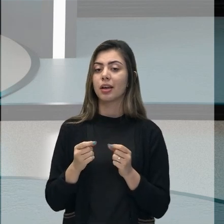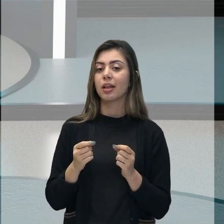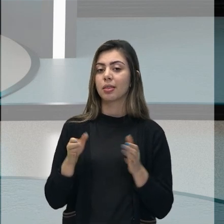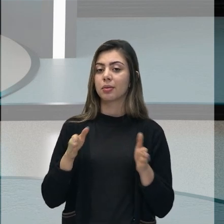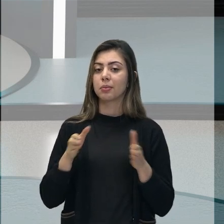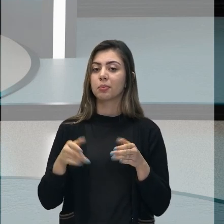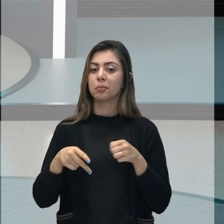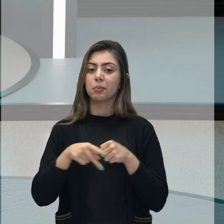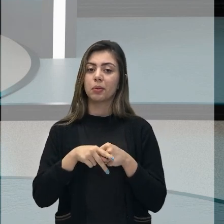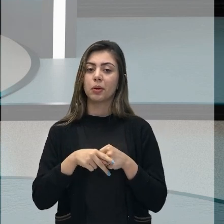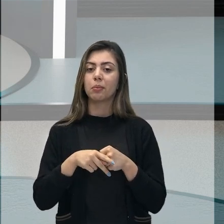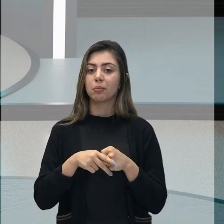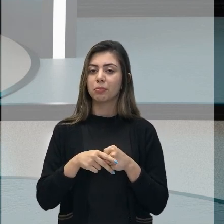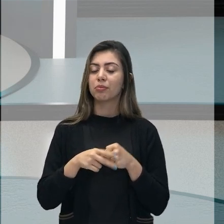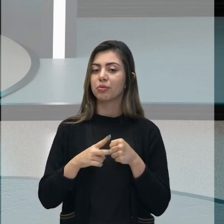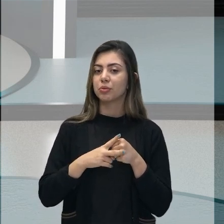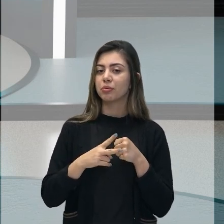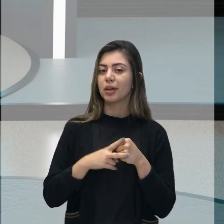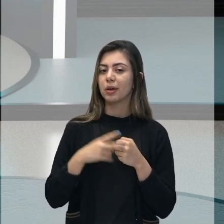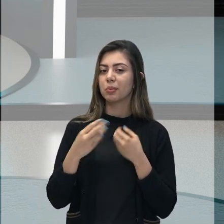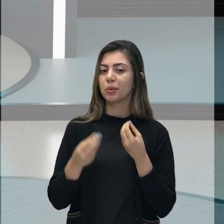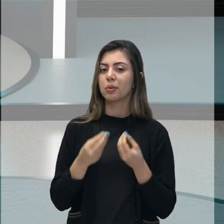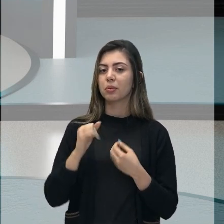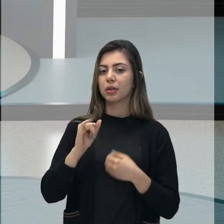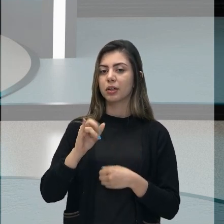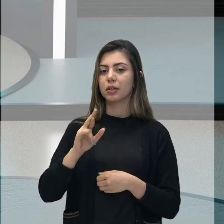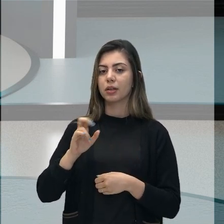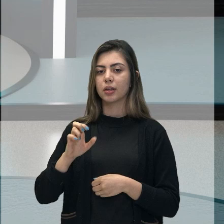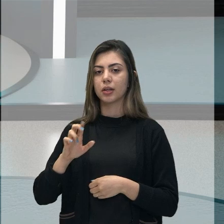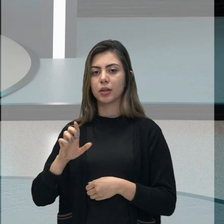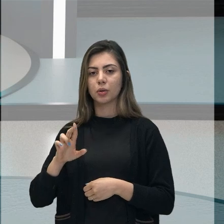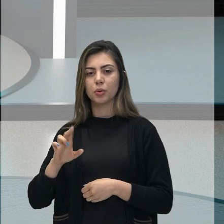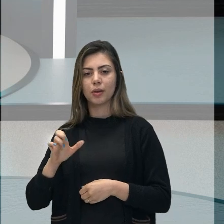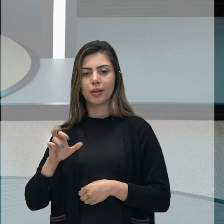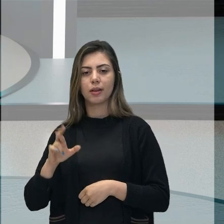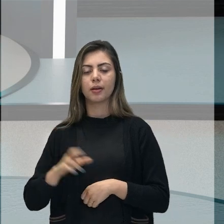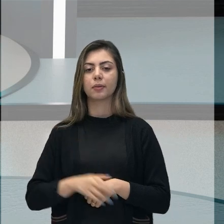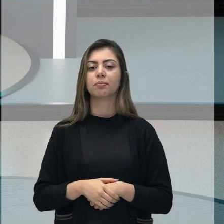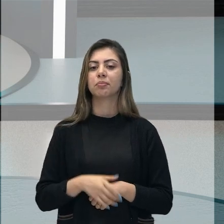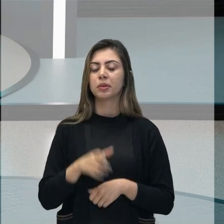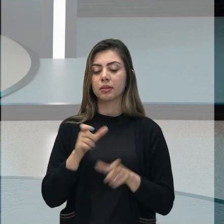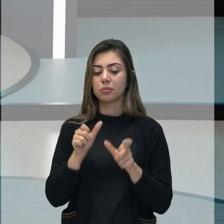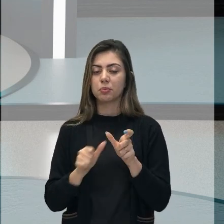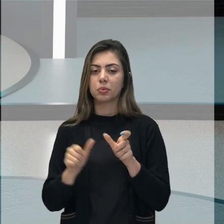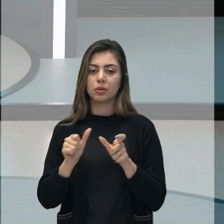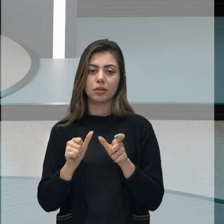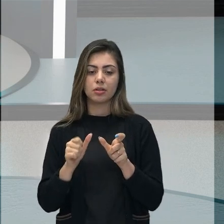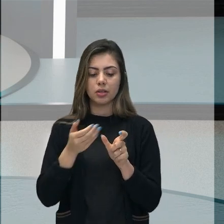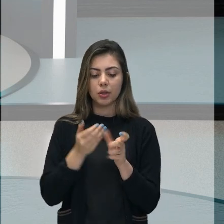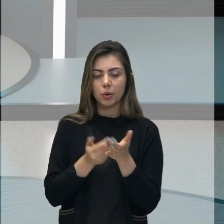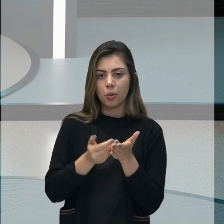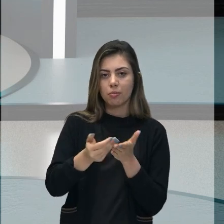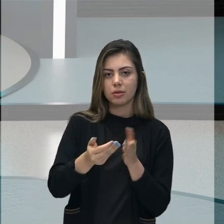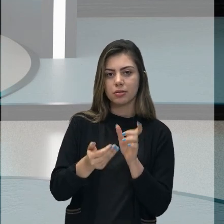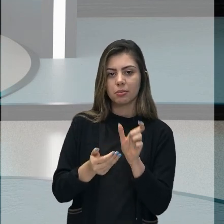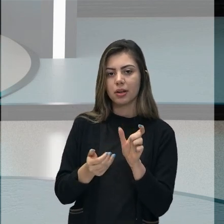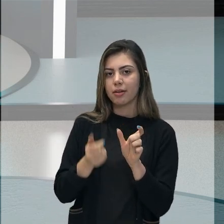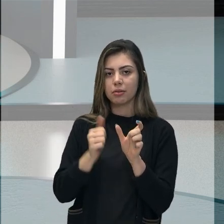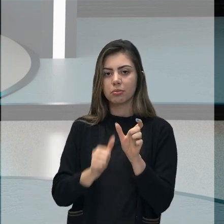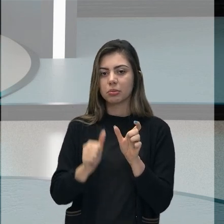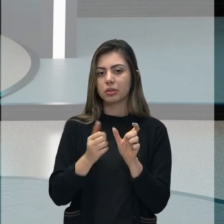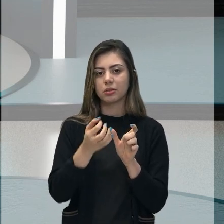verbo regular. E a raiz tem permanece sem mudança. Eu tinha, tu tinhas, olha no espanhol. Eu tinha,